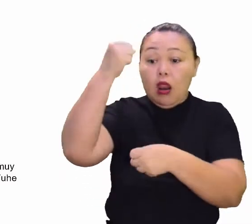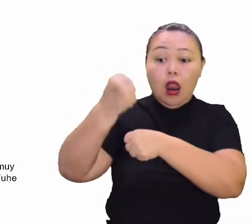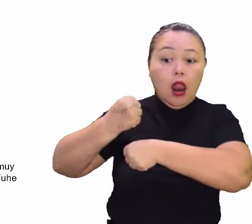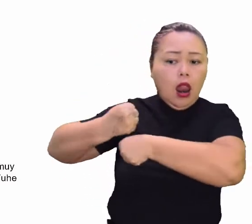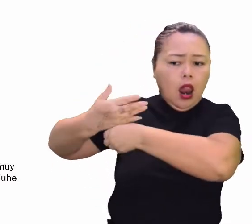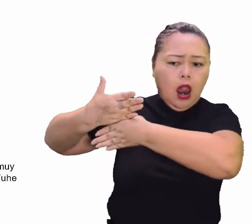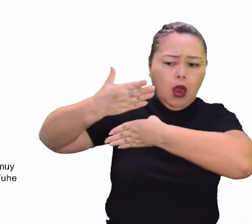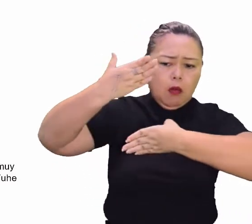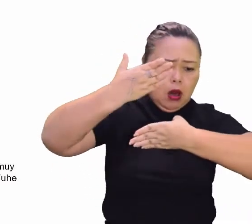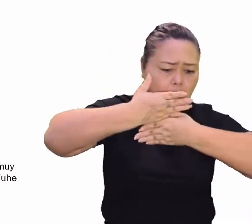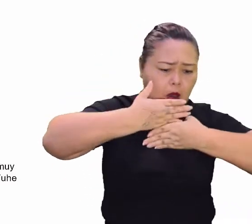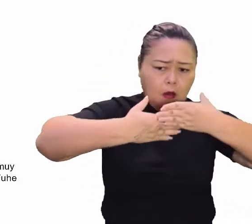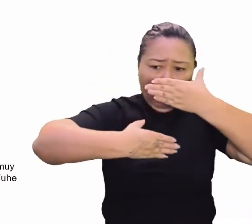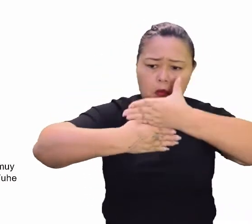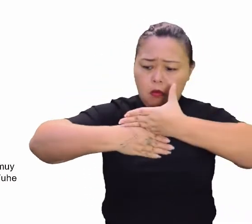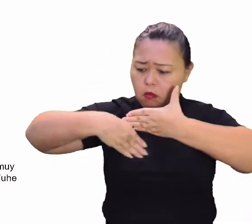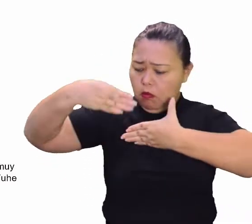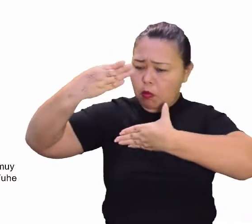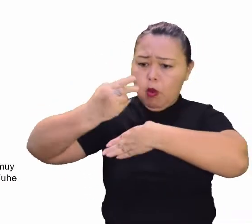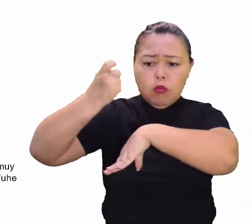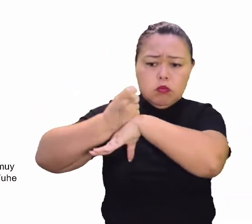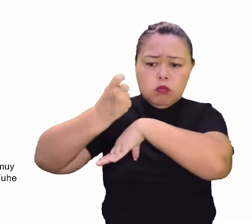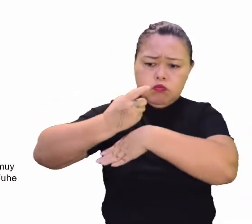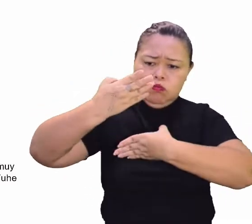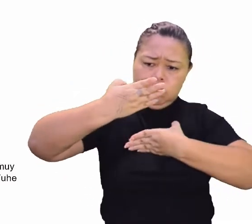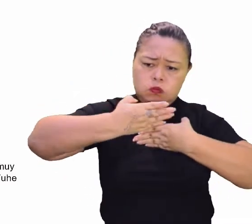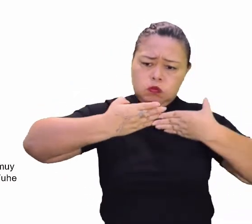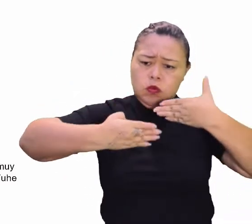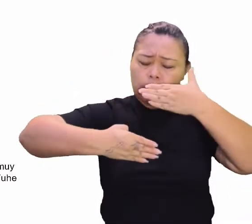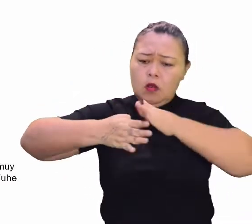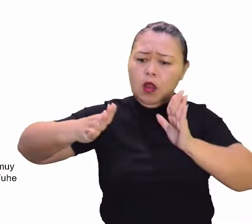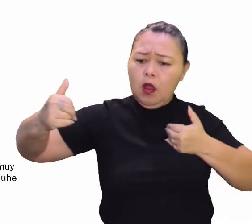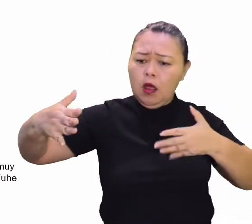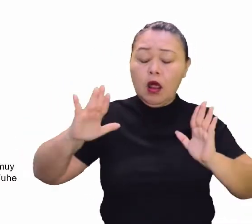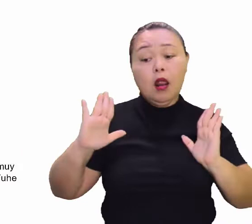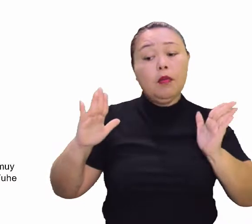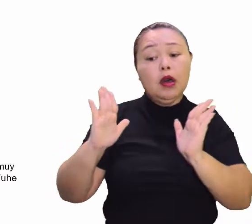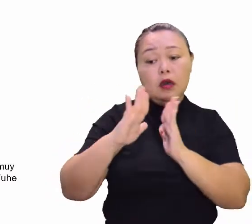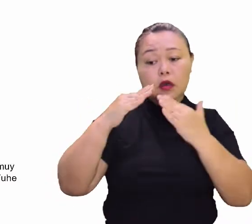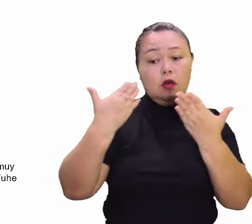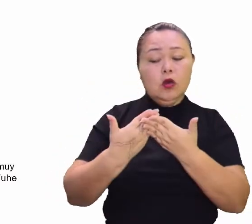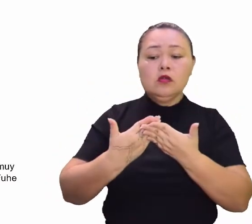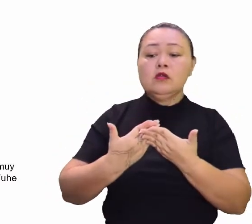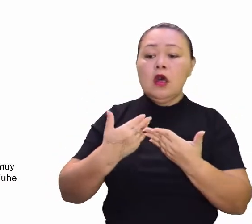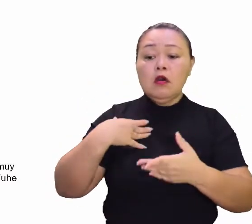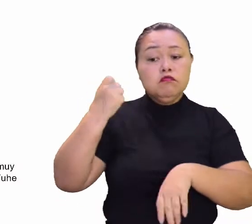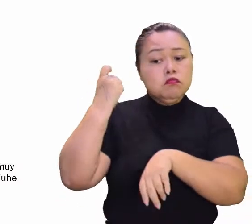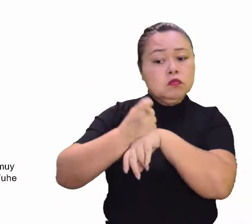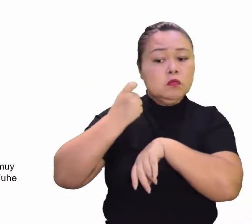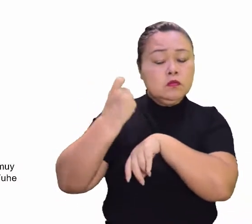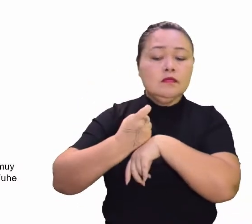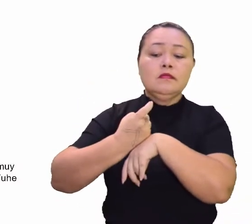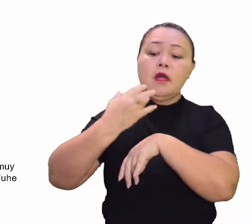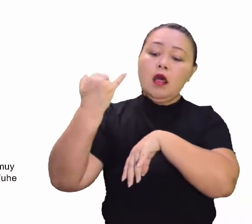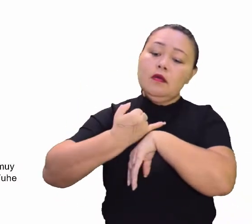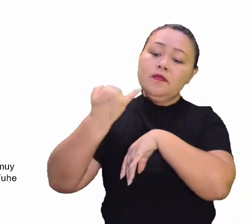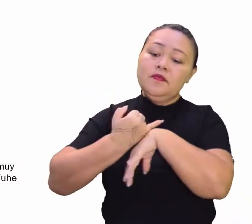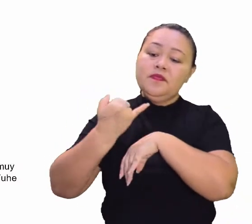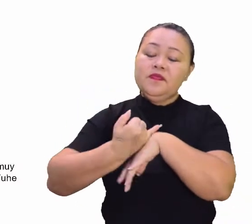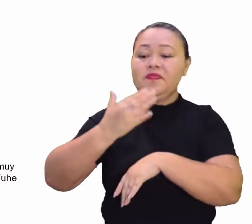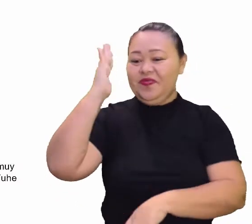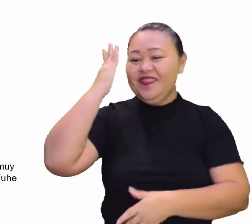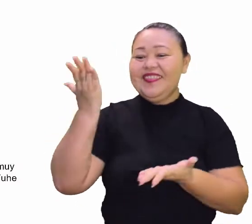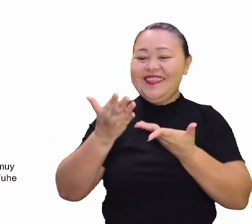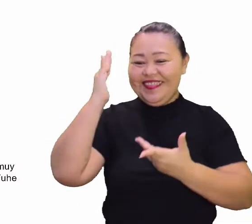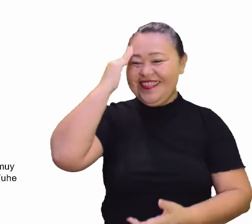grande. Os blocos de concreto, Rogério, são da largura de uma escola, totalmente sólida, de concreto e ferro. Agora